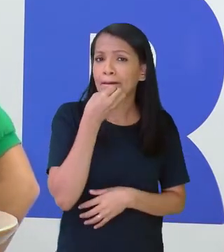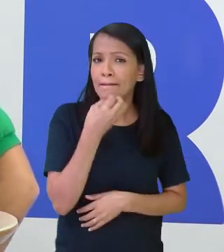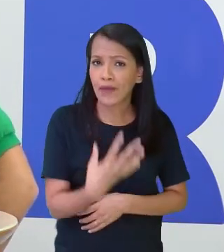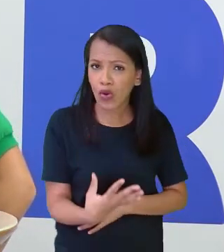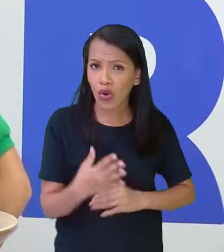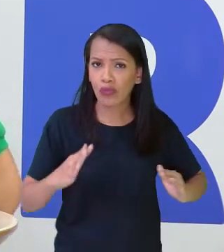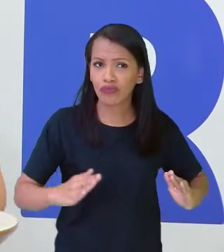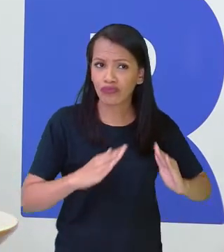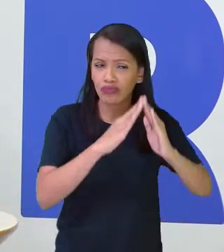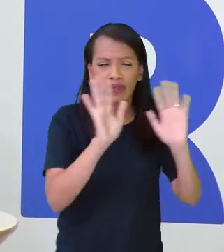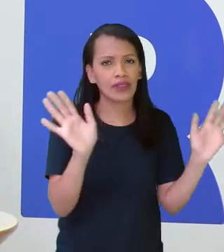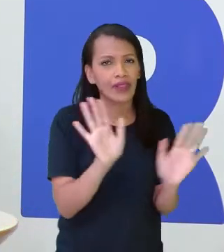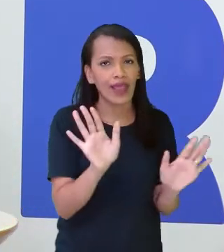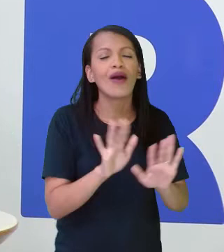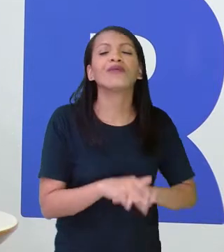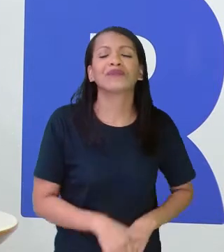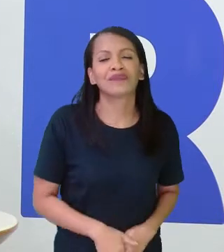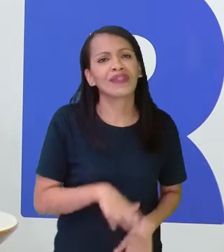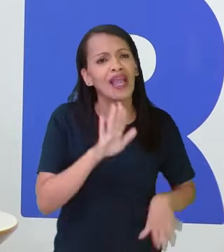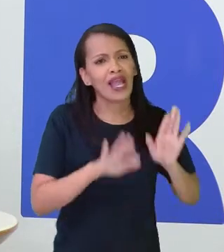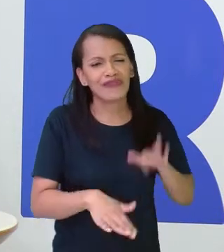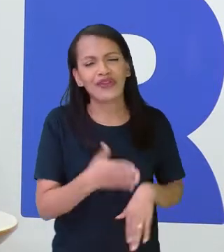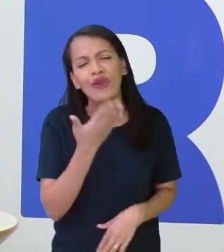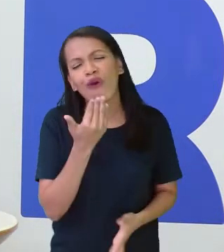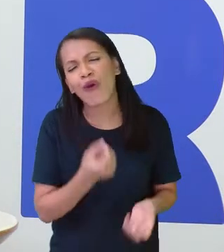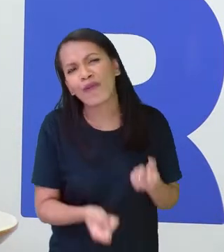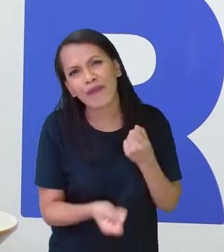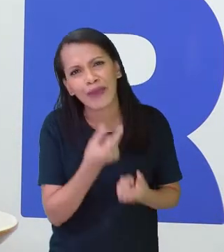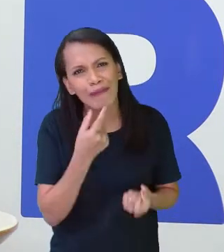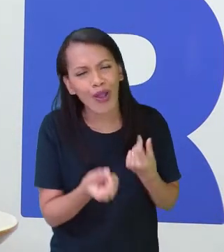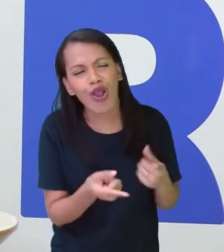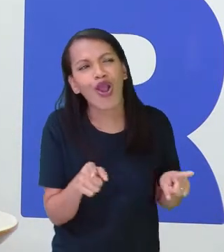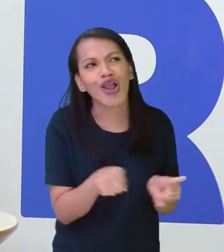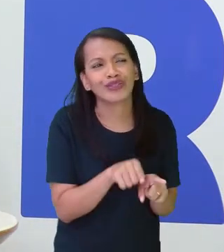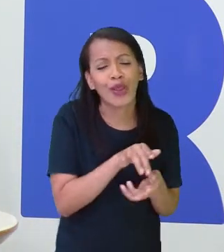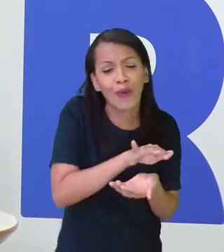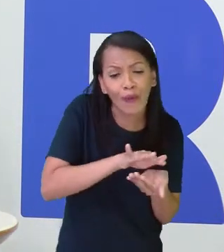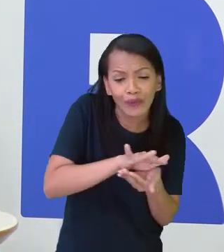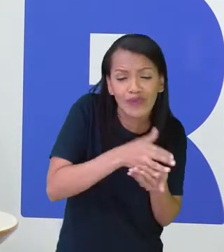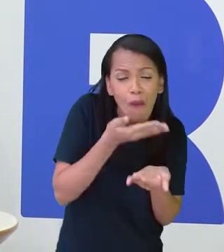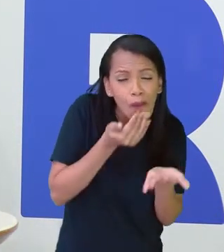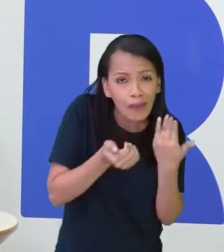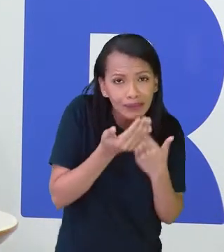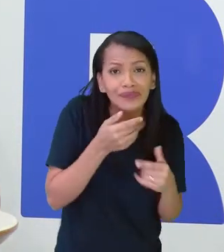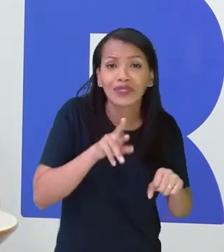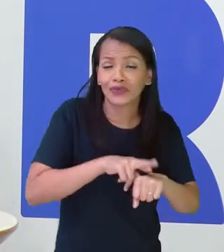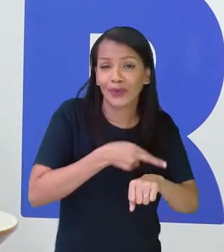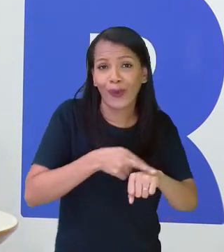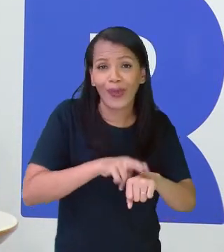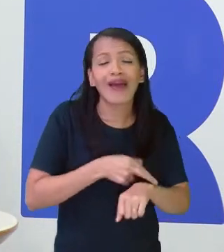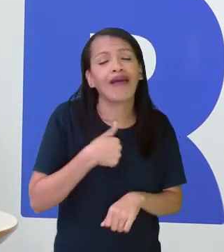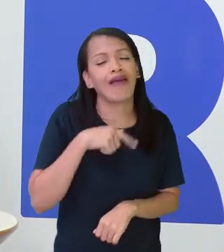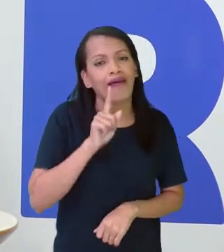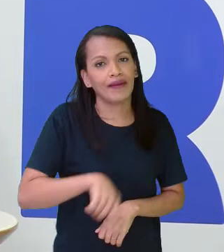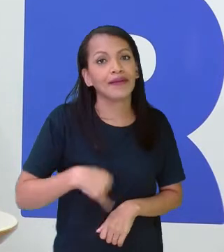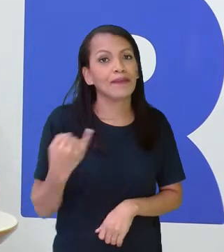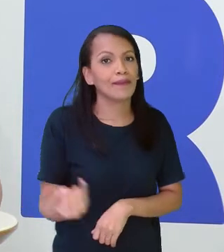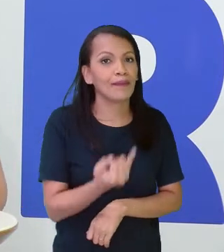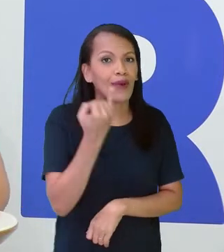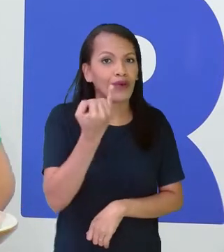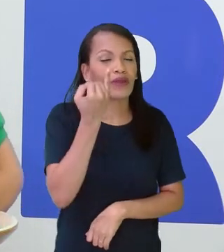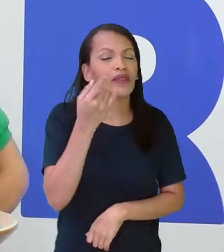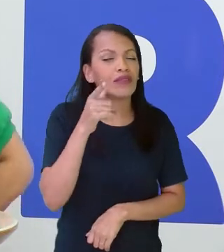da pirâmide, né? Às vezes a gente cai no salgadinho, cai no docinho, mas é importante a gente tentar manter